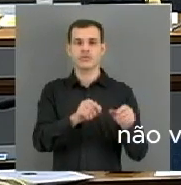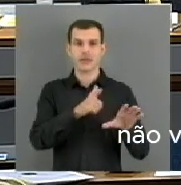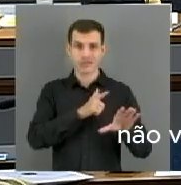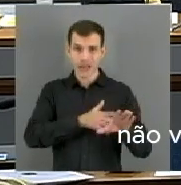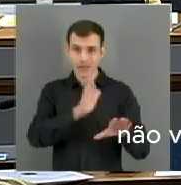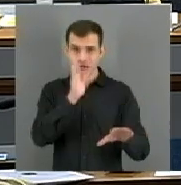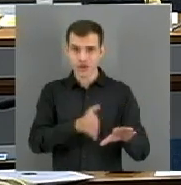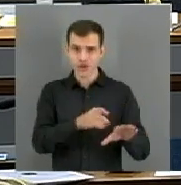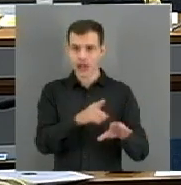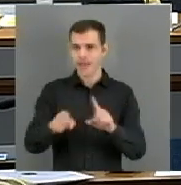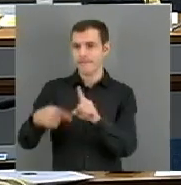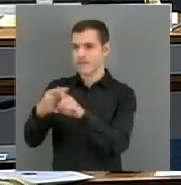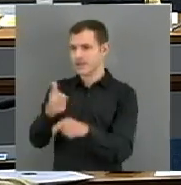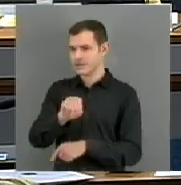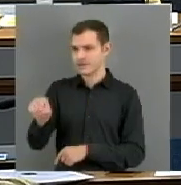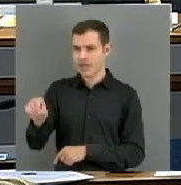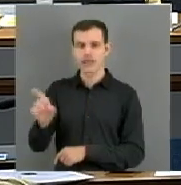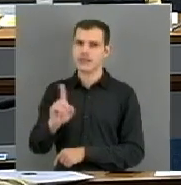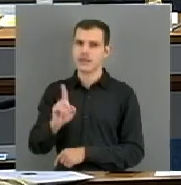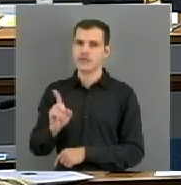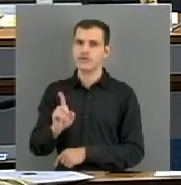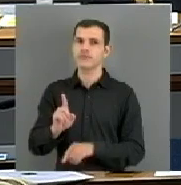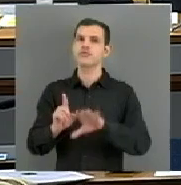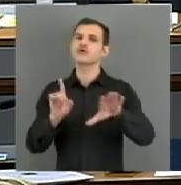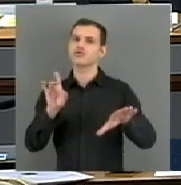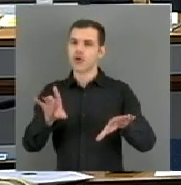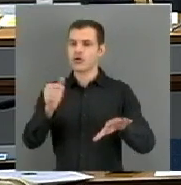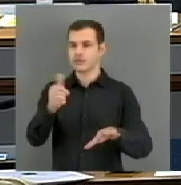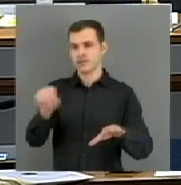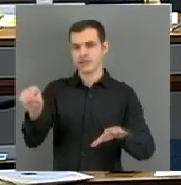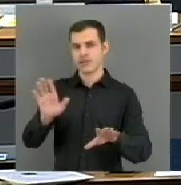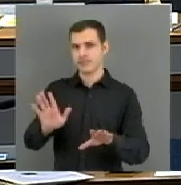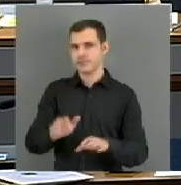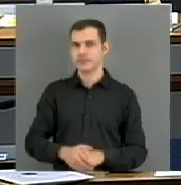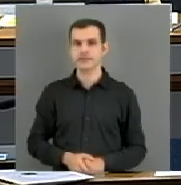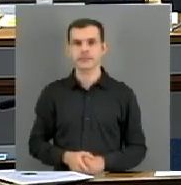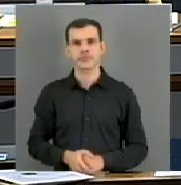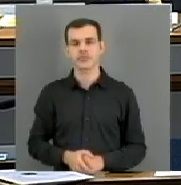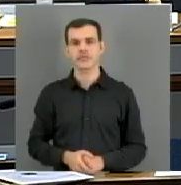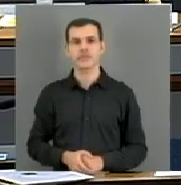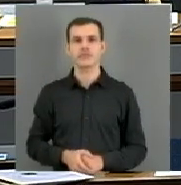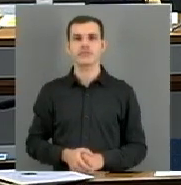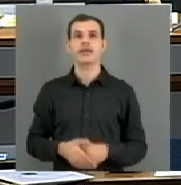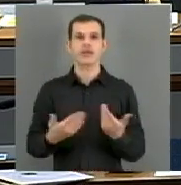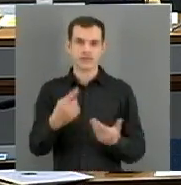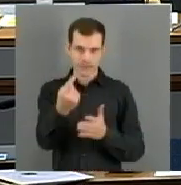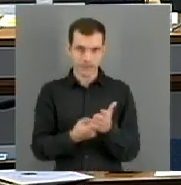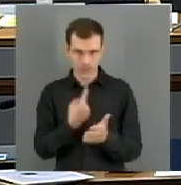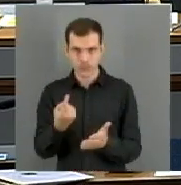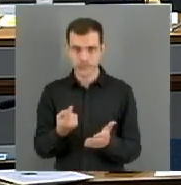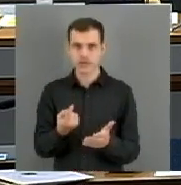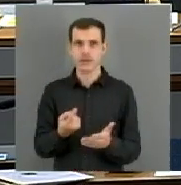existem e mais 100. Vão ficar só. A ideia é que fiquem as 100. Mas, voltando agora à sua pergunta.